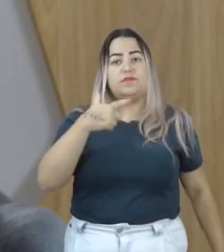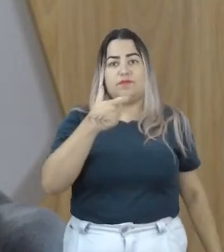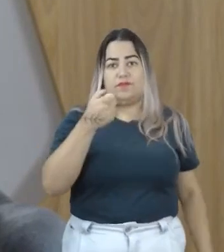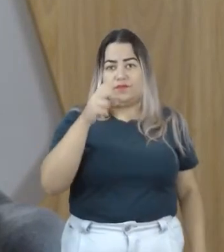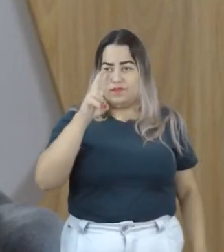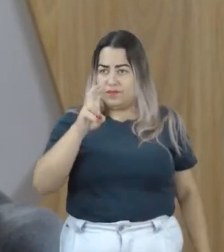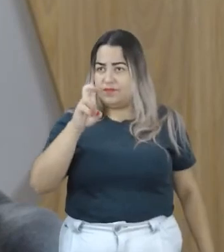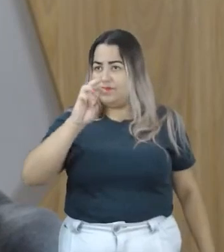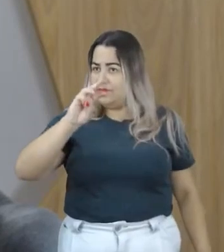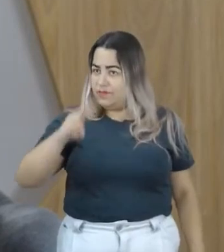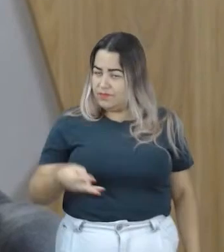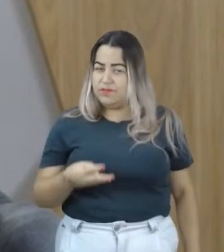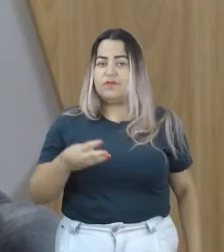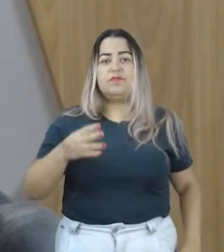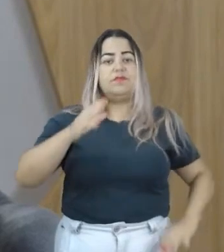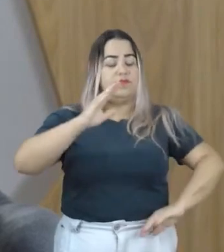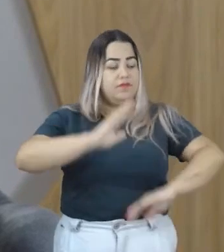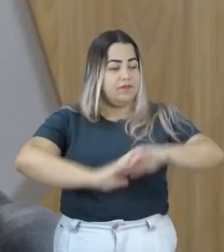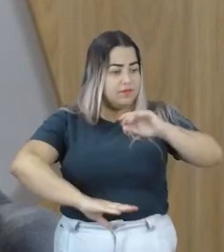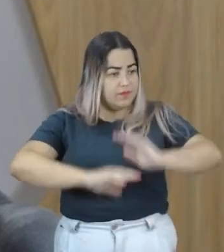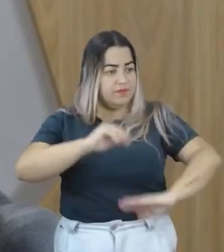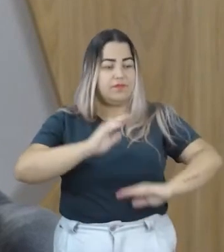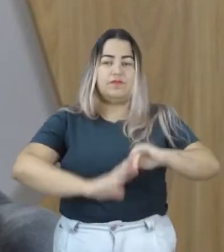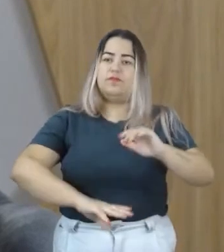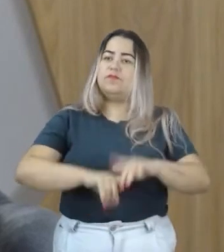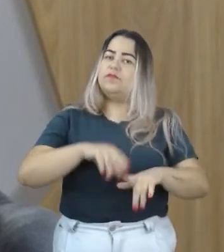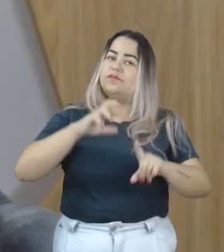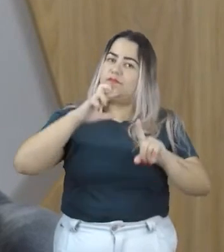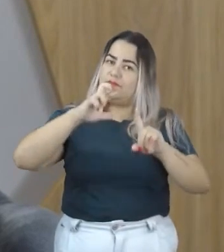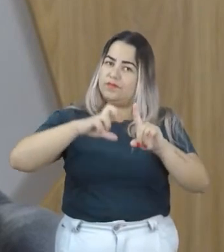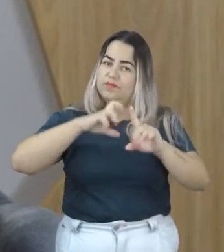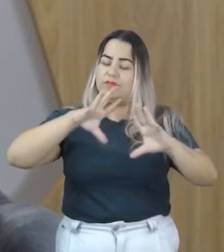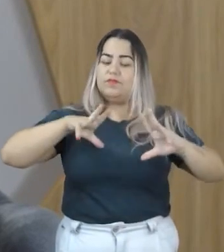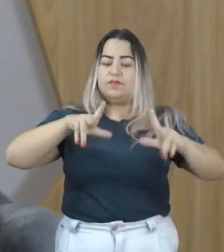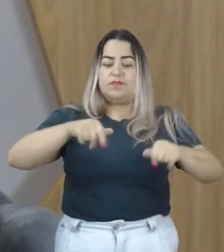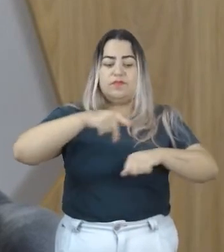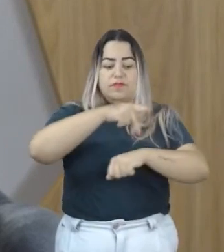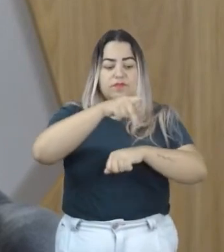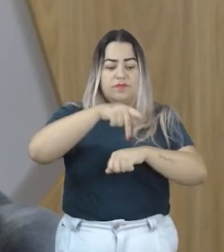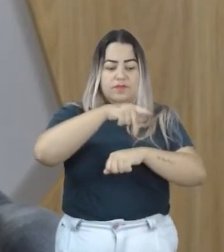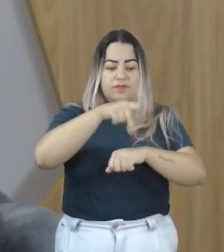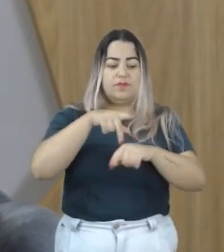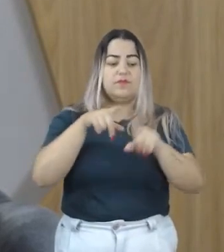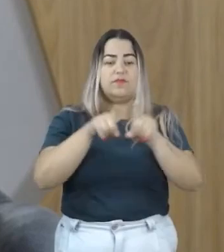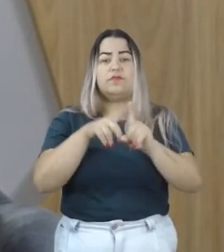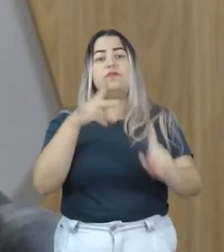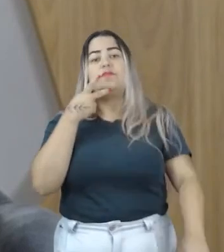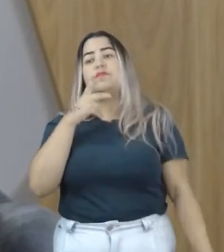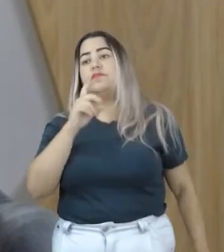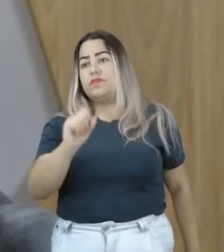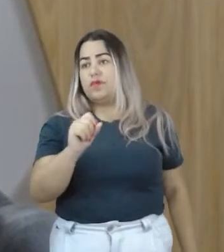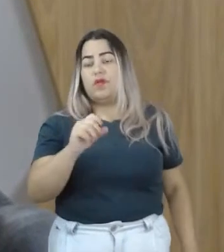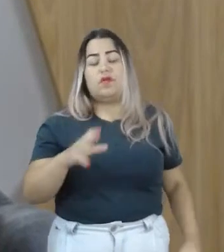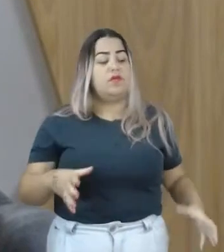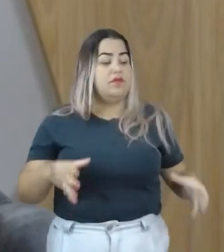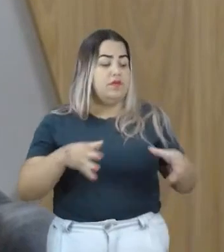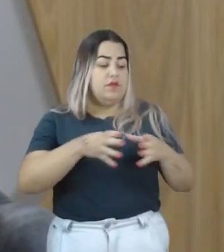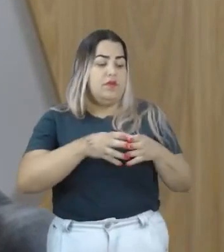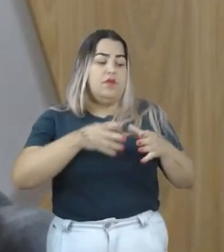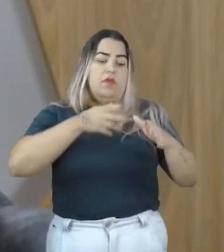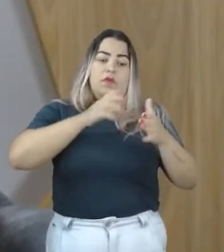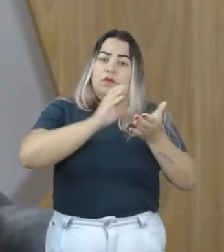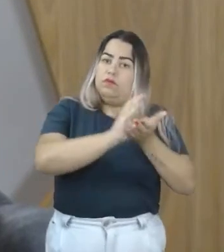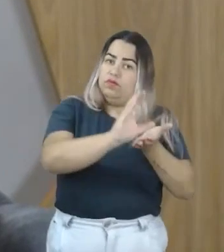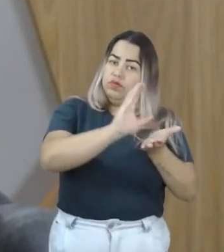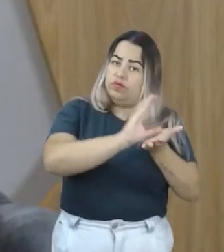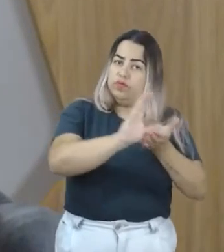25 mil médicos atuando na atenção básica em todo o país. E para isso, né, é um conjunto de investimentos na